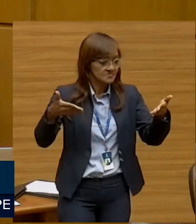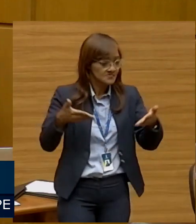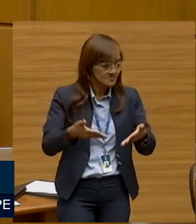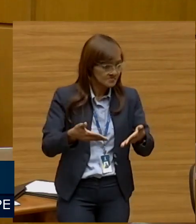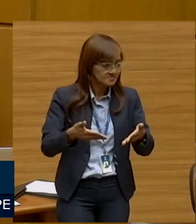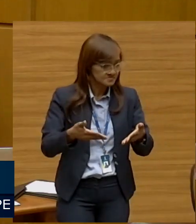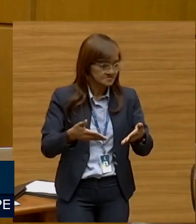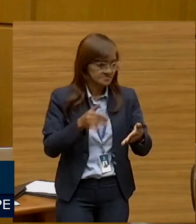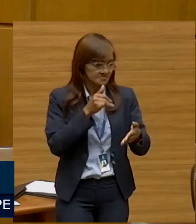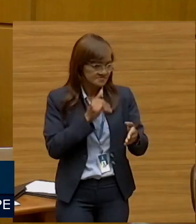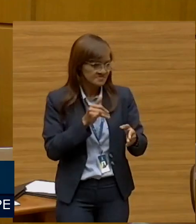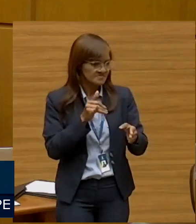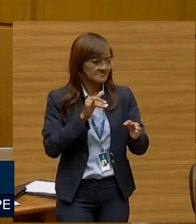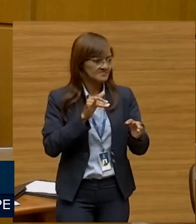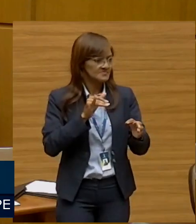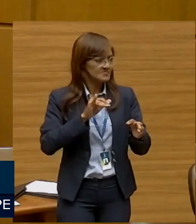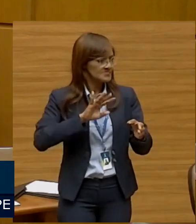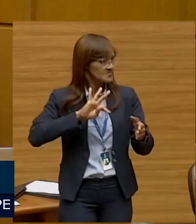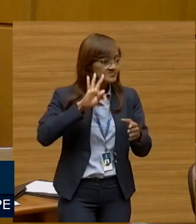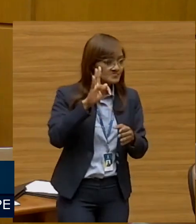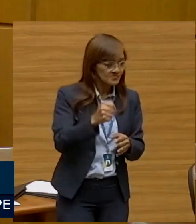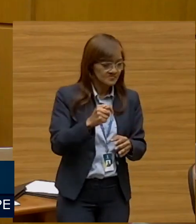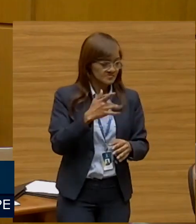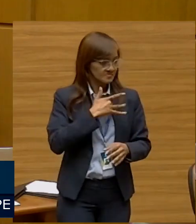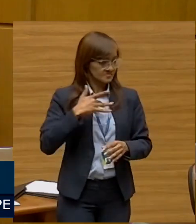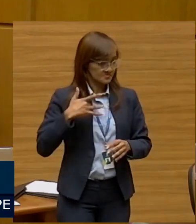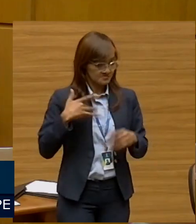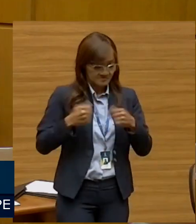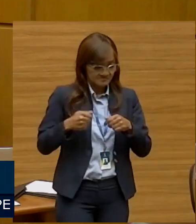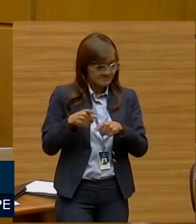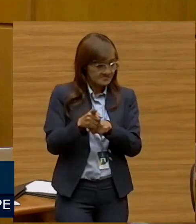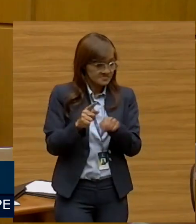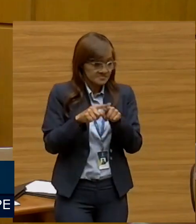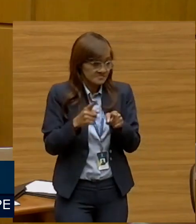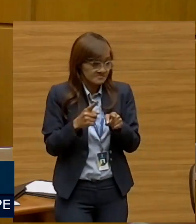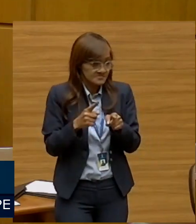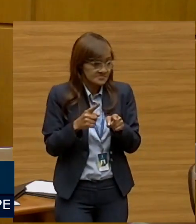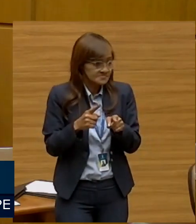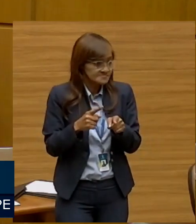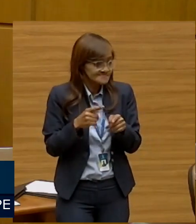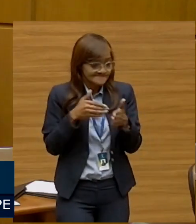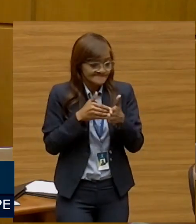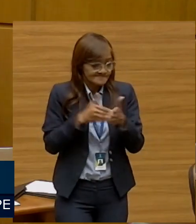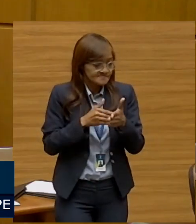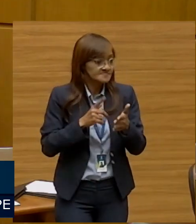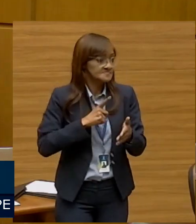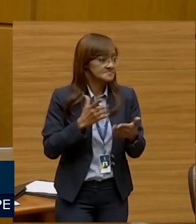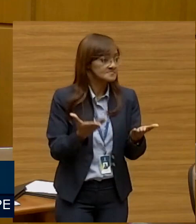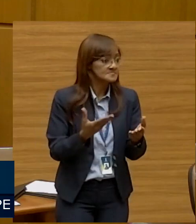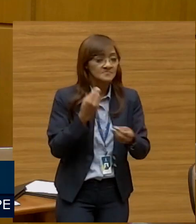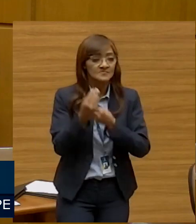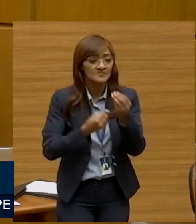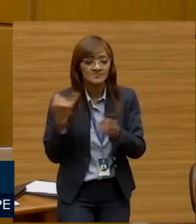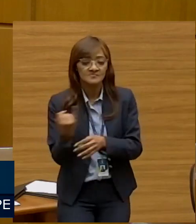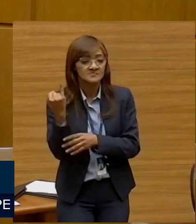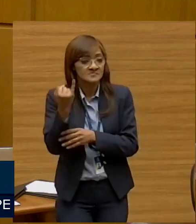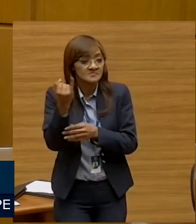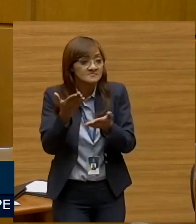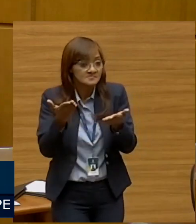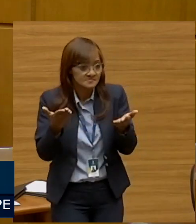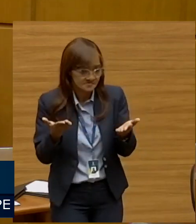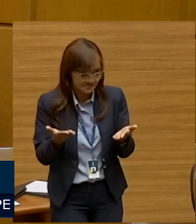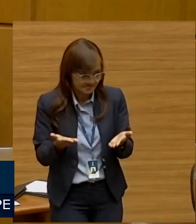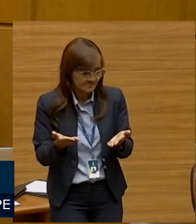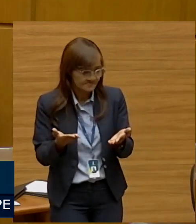pelo público, né? Assim como a base de dados da saúde que é produzida. Dada a importância da visibilidade, né,